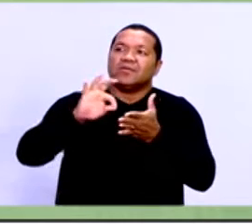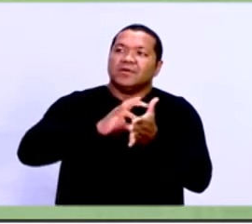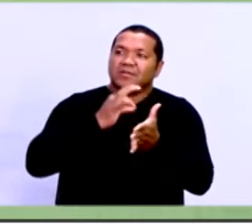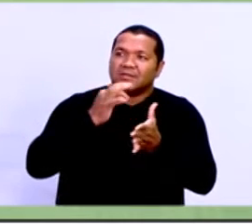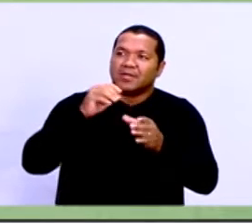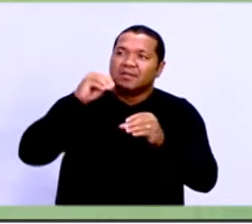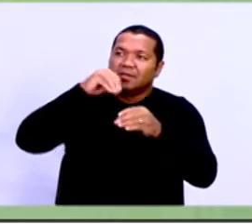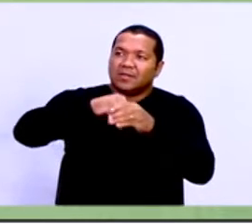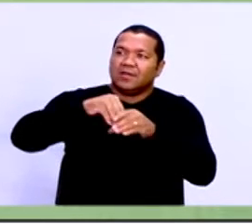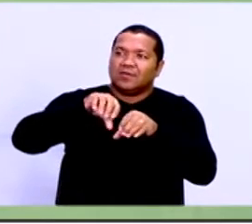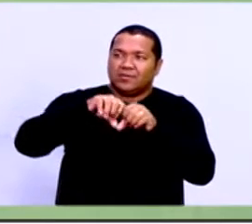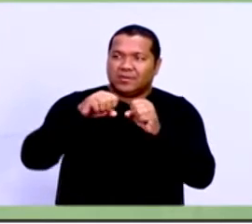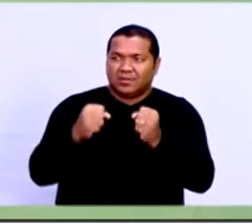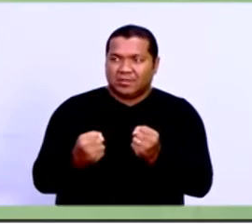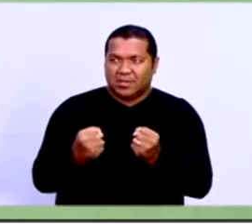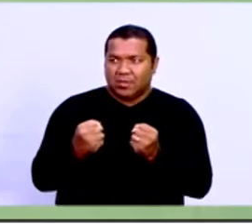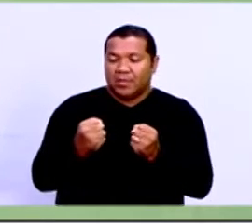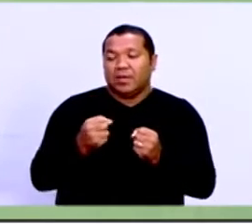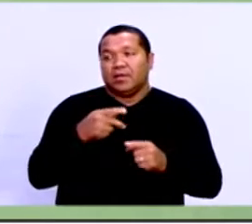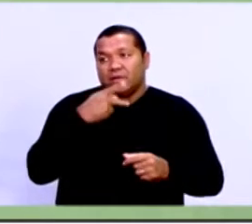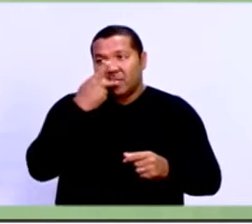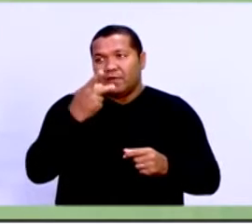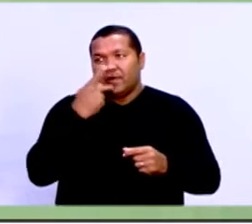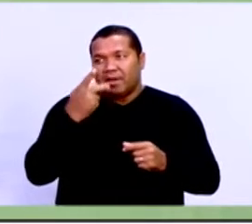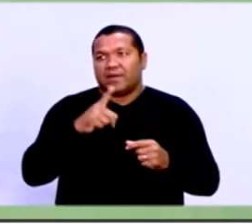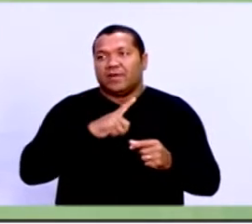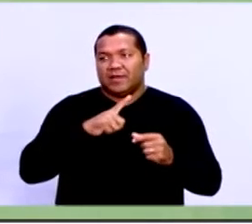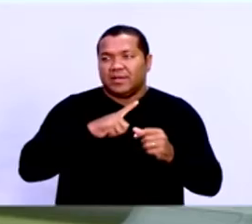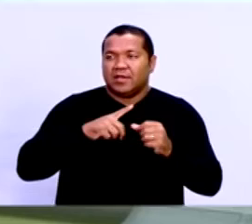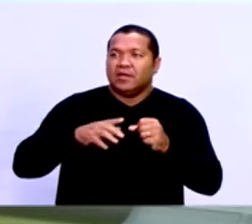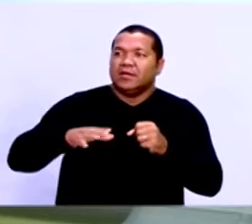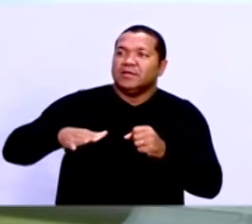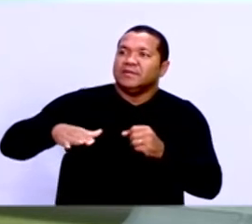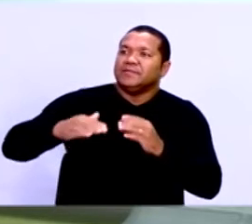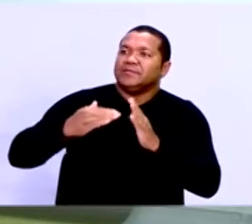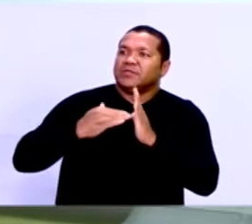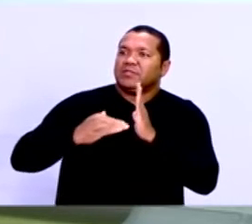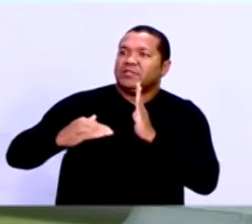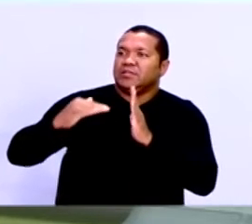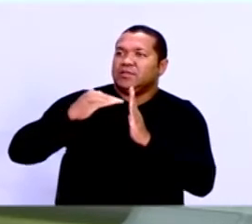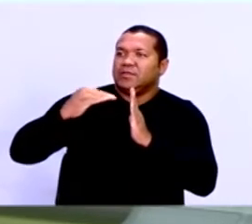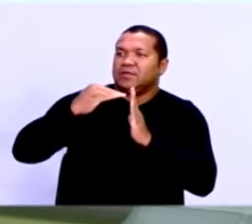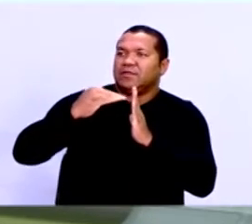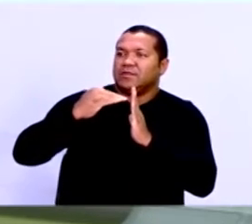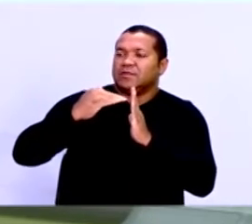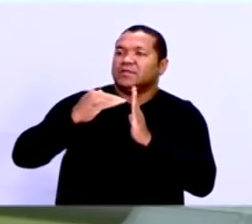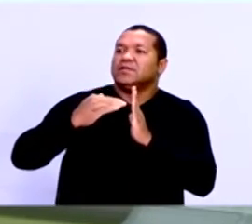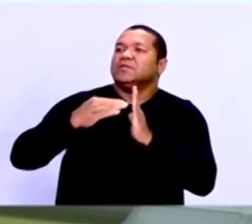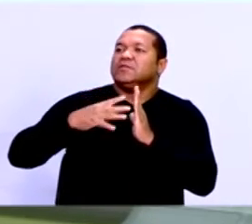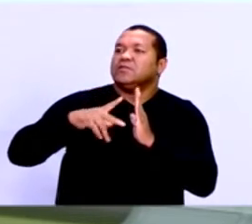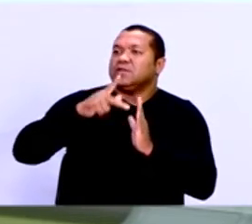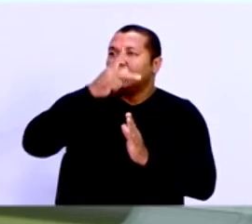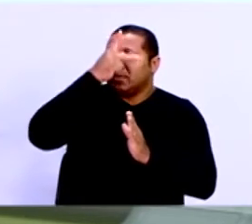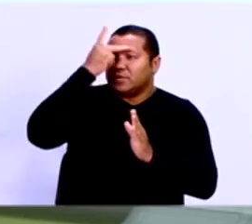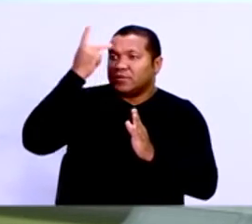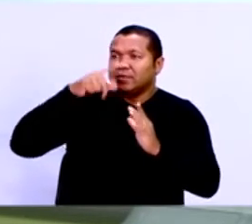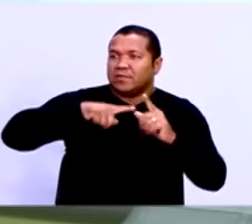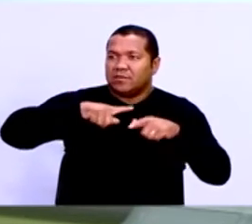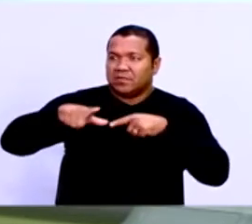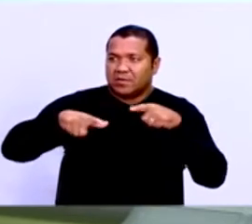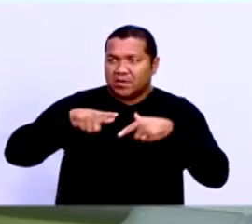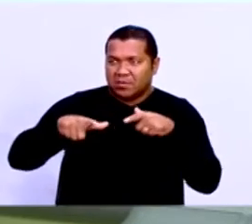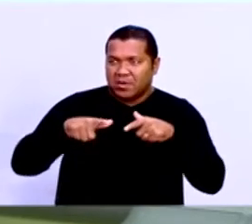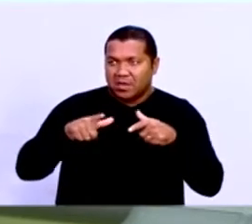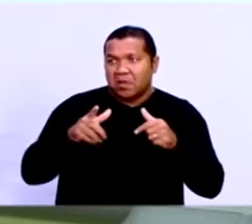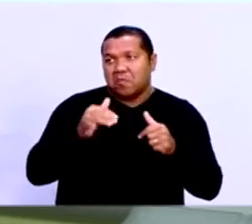vou ter níveis de usuários dentro do software e o usuário convencional só vai ter acesso aos clientes o